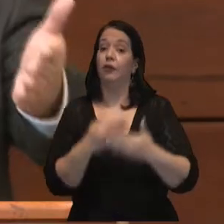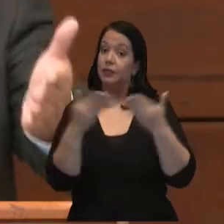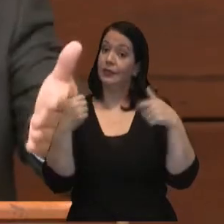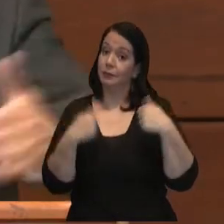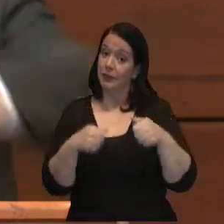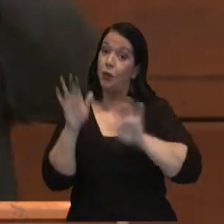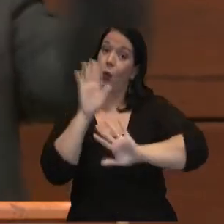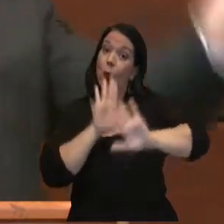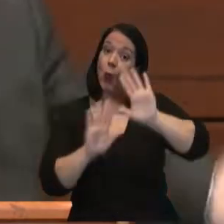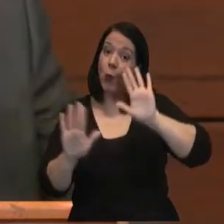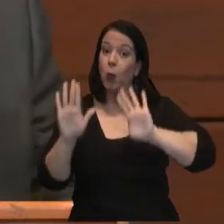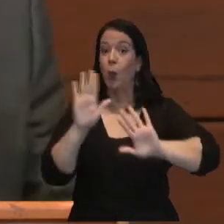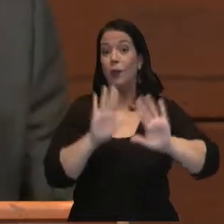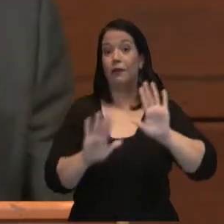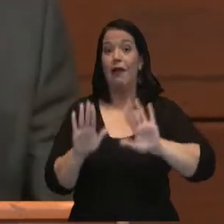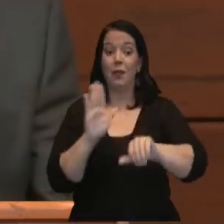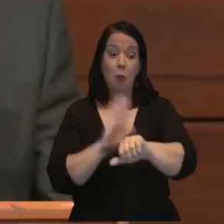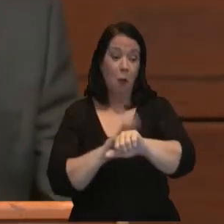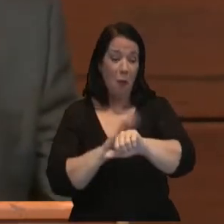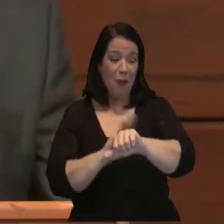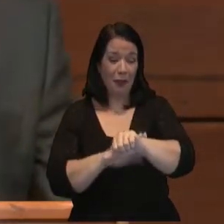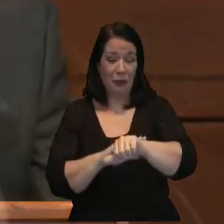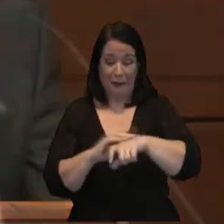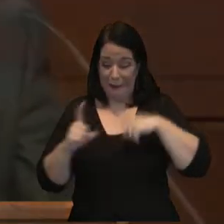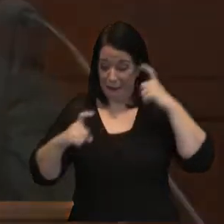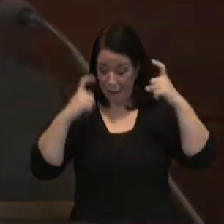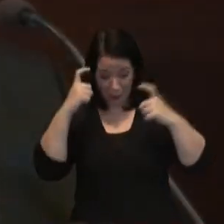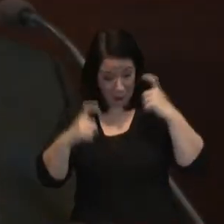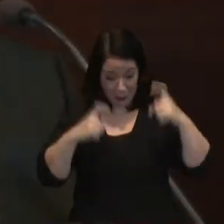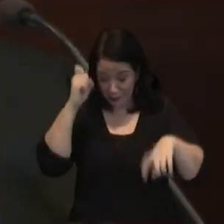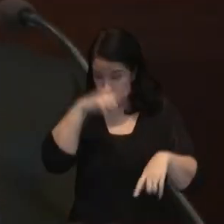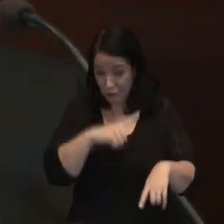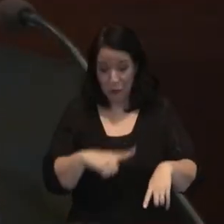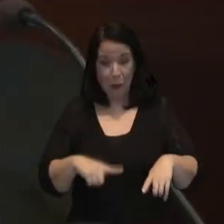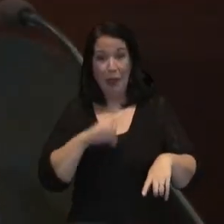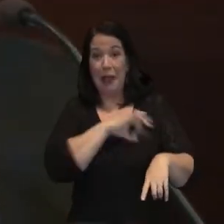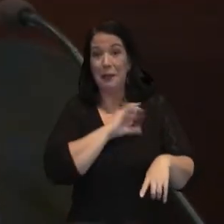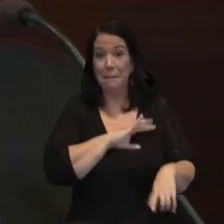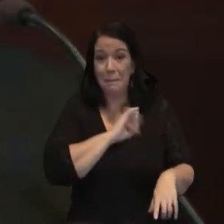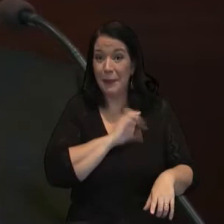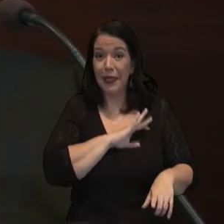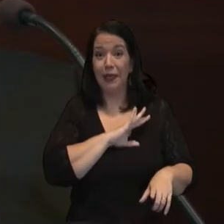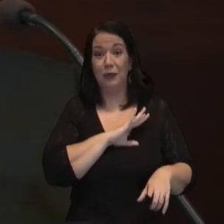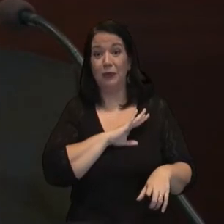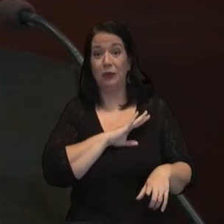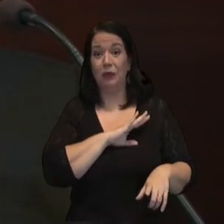permita ser conduzido por emoções. Não se permita ser conduzido pelo medo. Não.